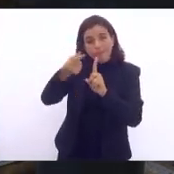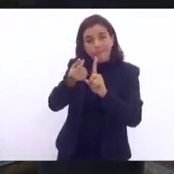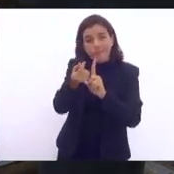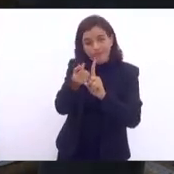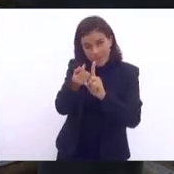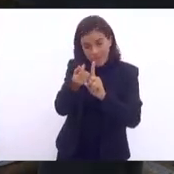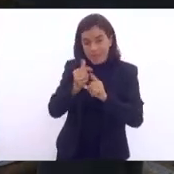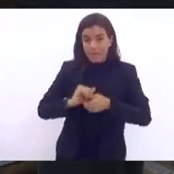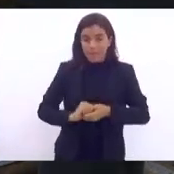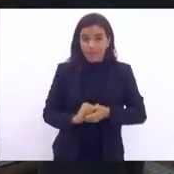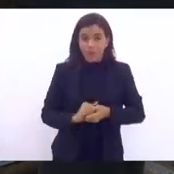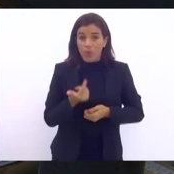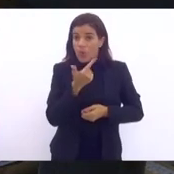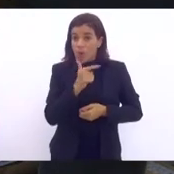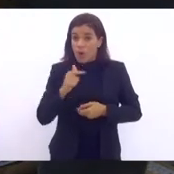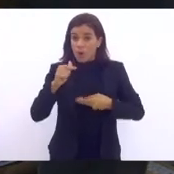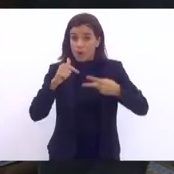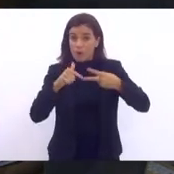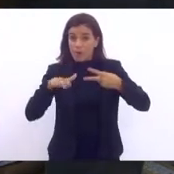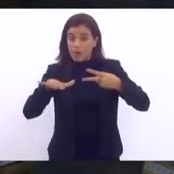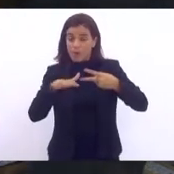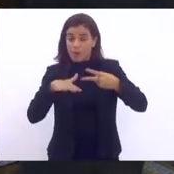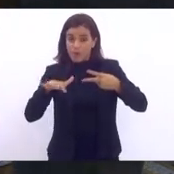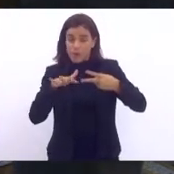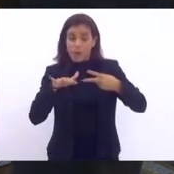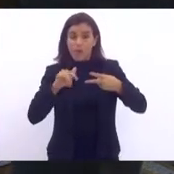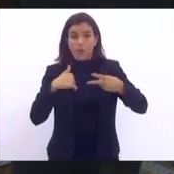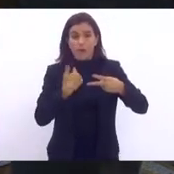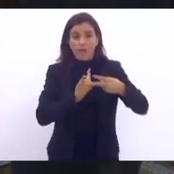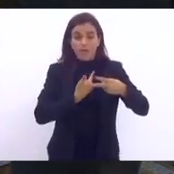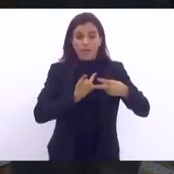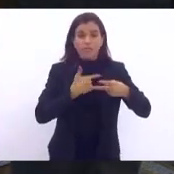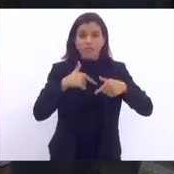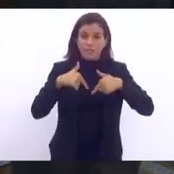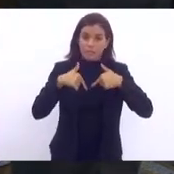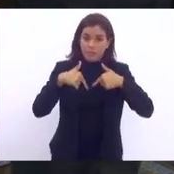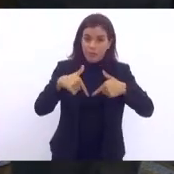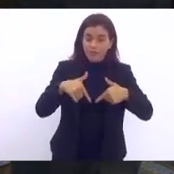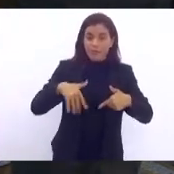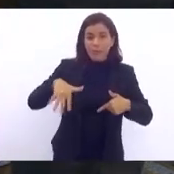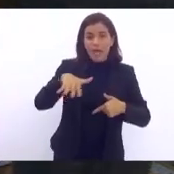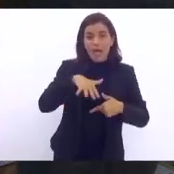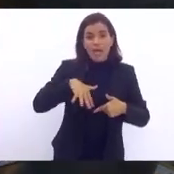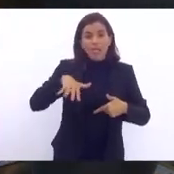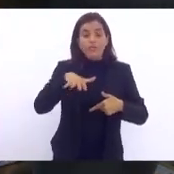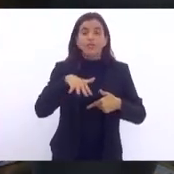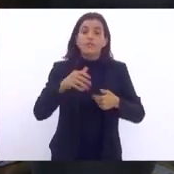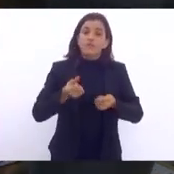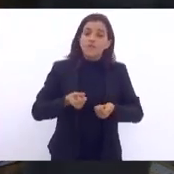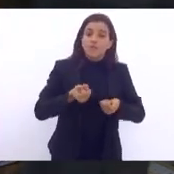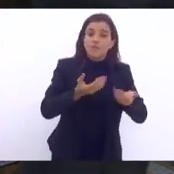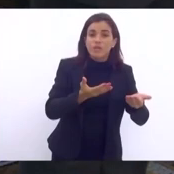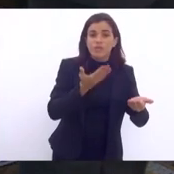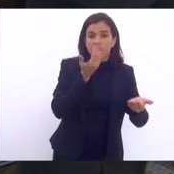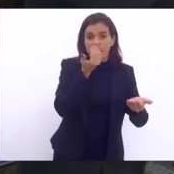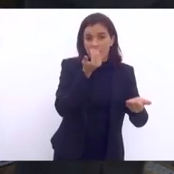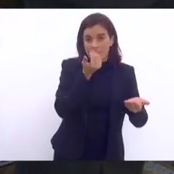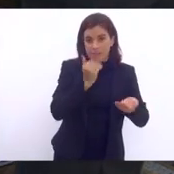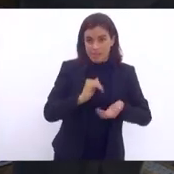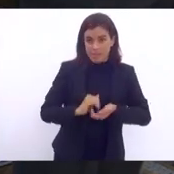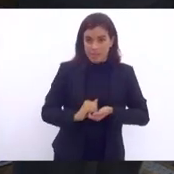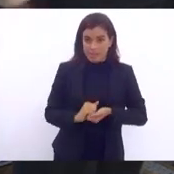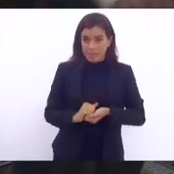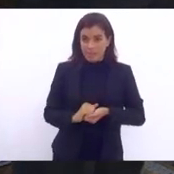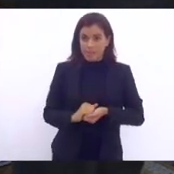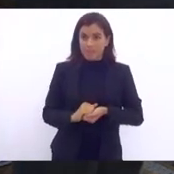presidente, é que nós estamos corrigindo no setor de fornecimento de alimentação. A gente não cobrava FEP